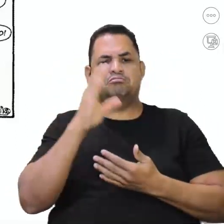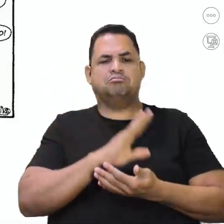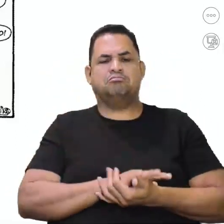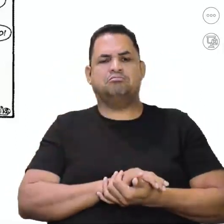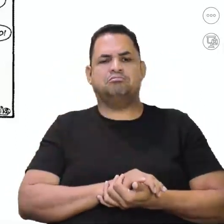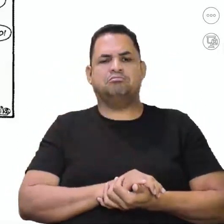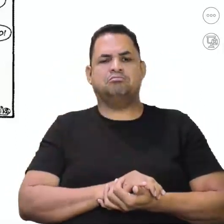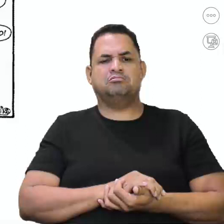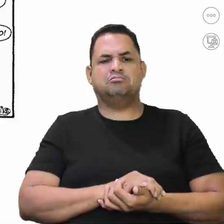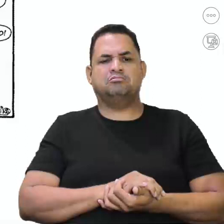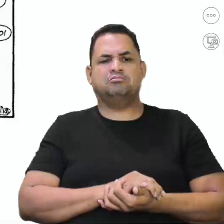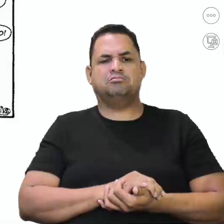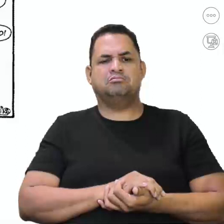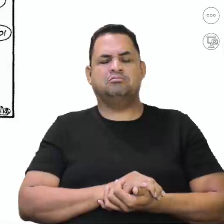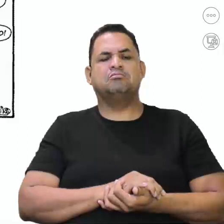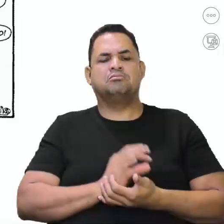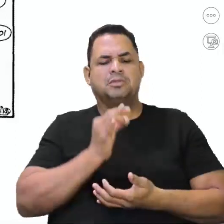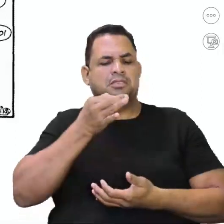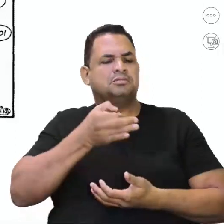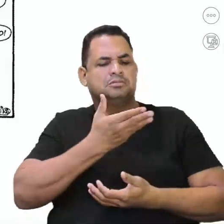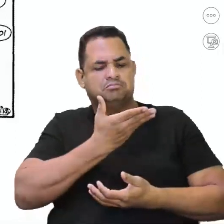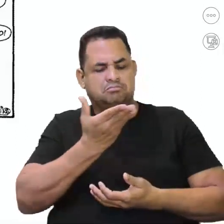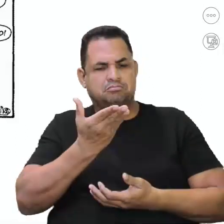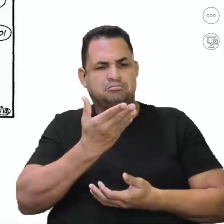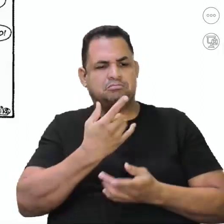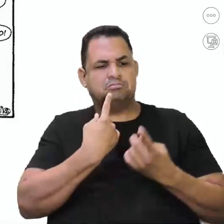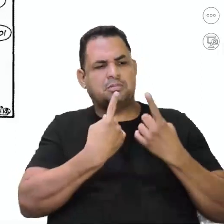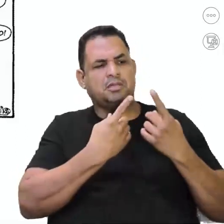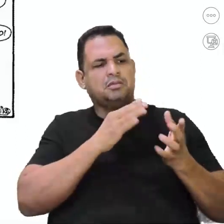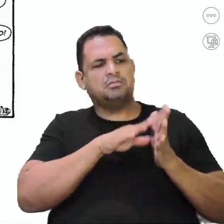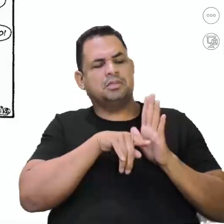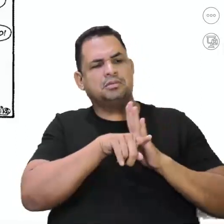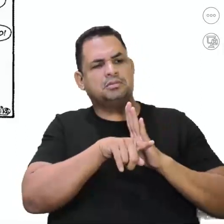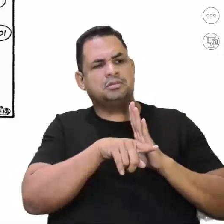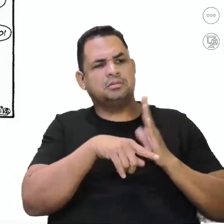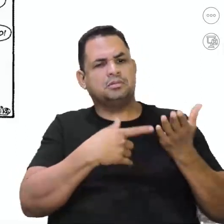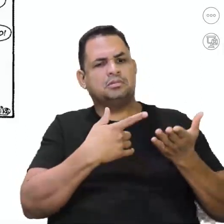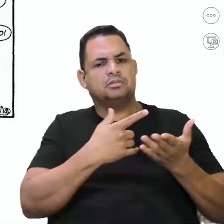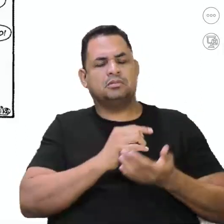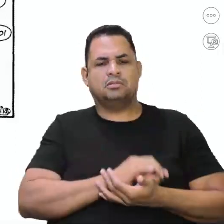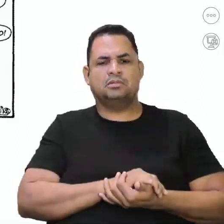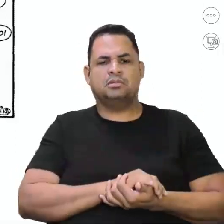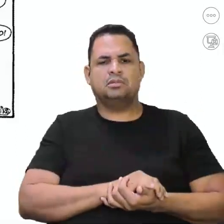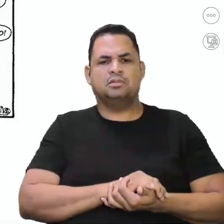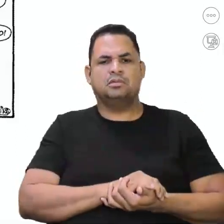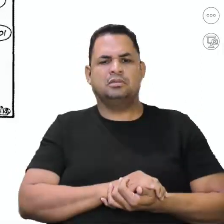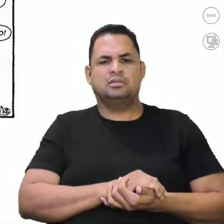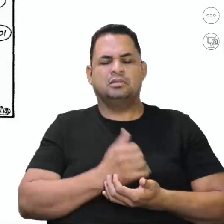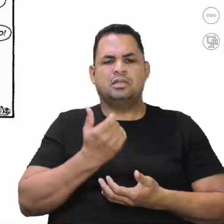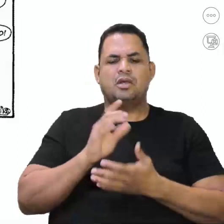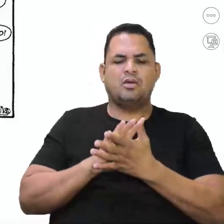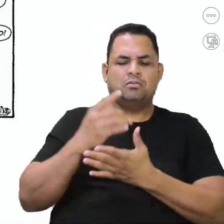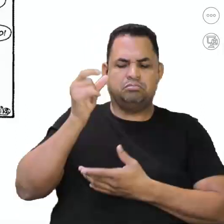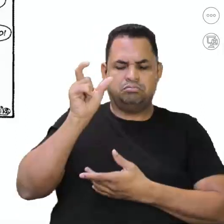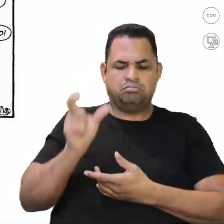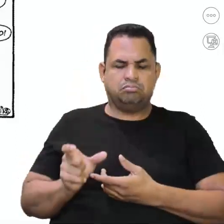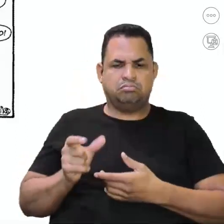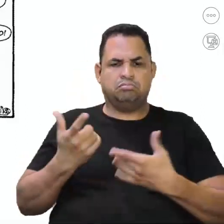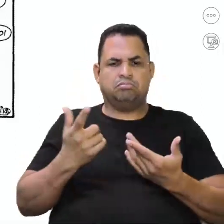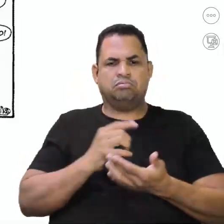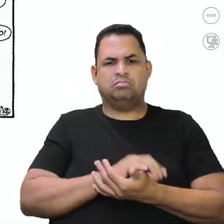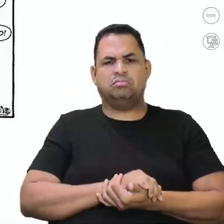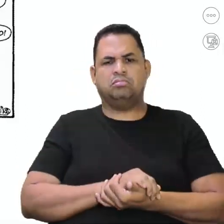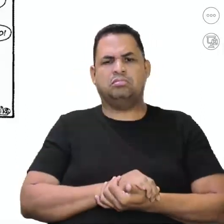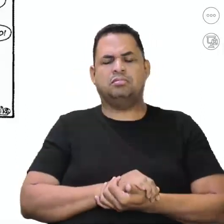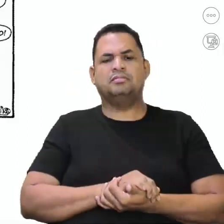fala, you're right, você está certa. Aí ela continua aqui, so starting tomorrow, I will learn